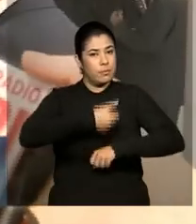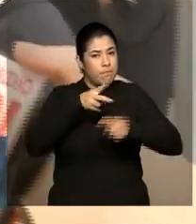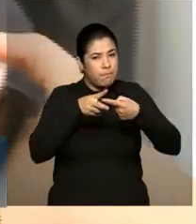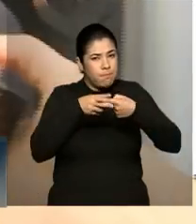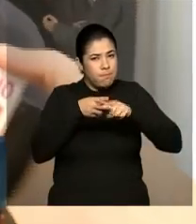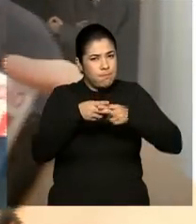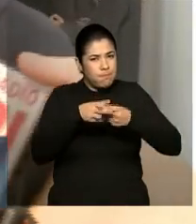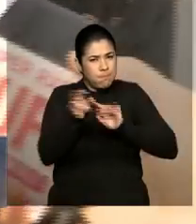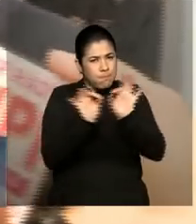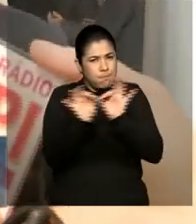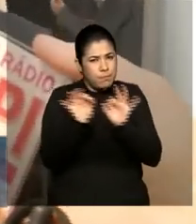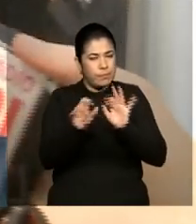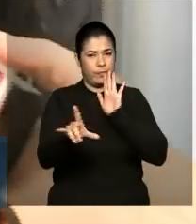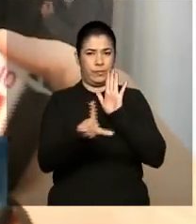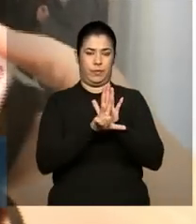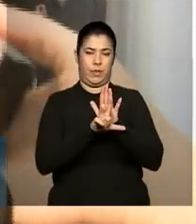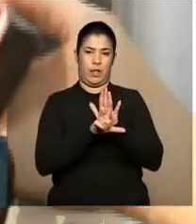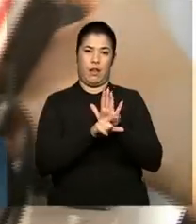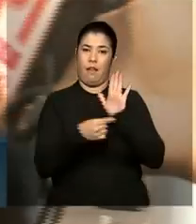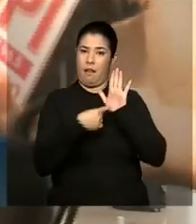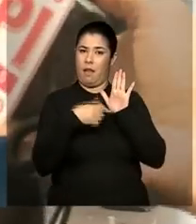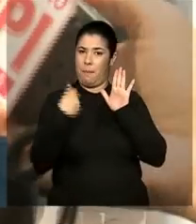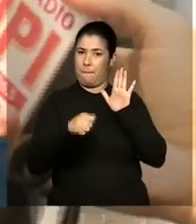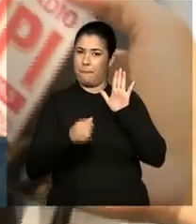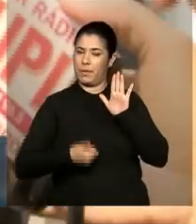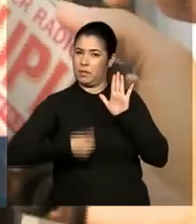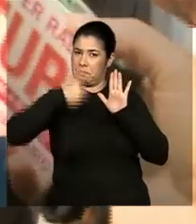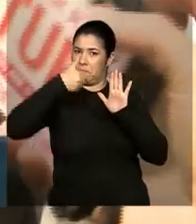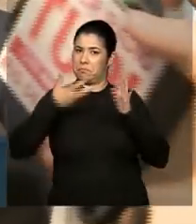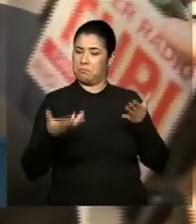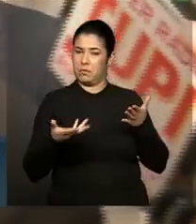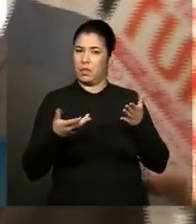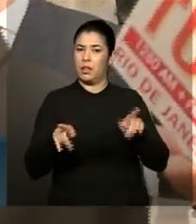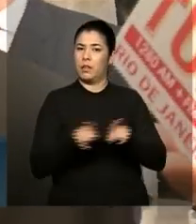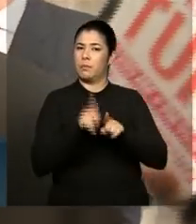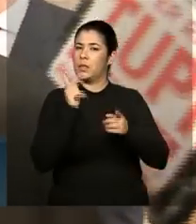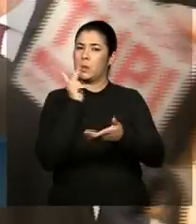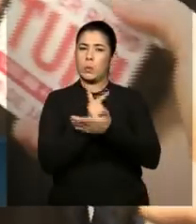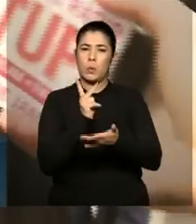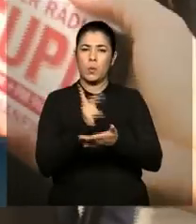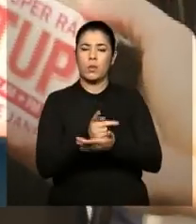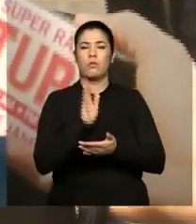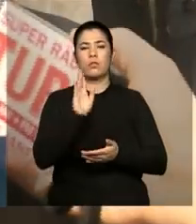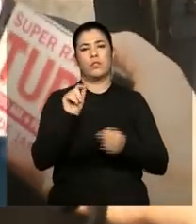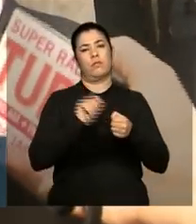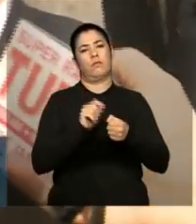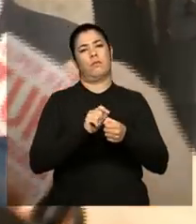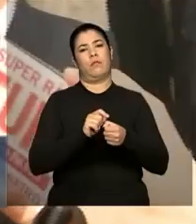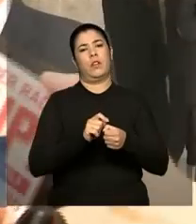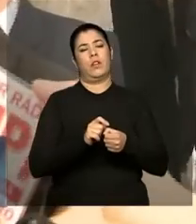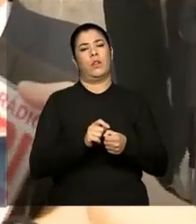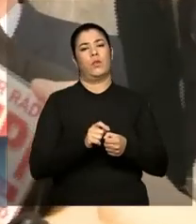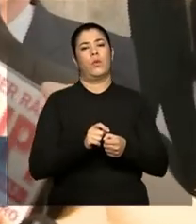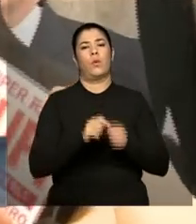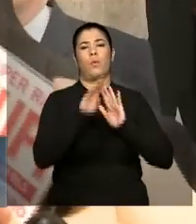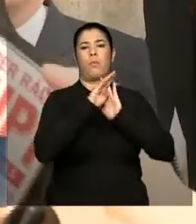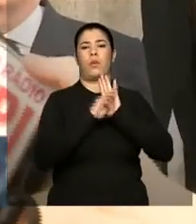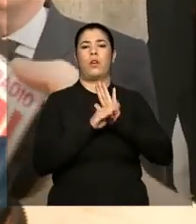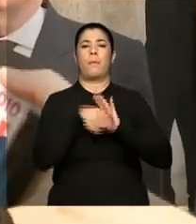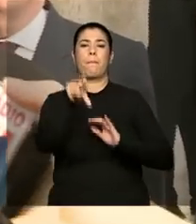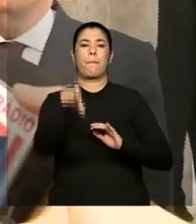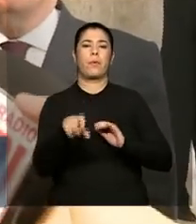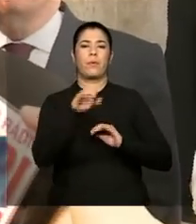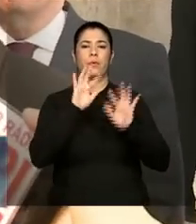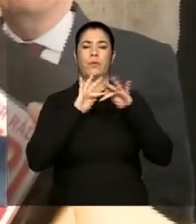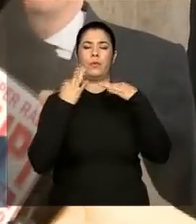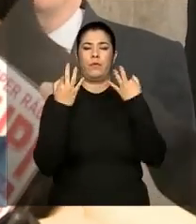legislação, porque a legislação tem de ser aperfeiçoada da mesma forma como nós fizemos com o Bolsa Família. O Bolsa